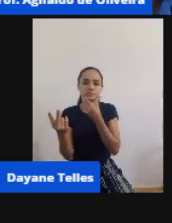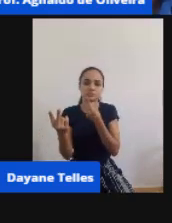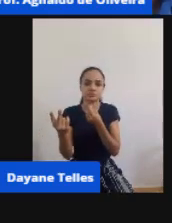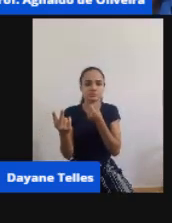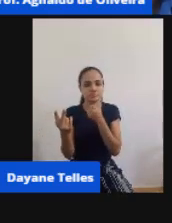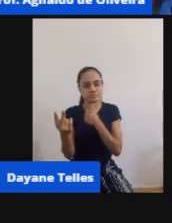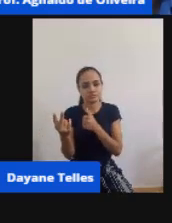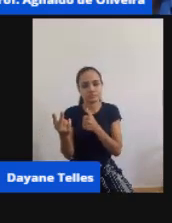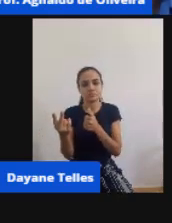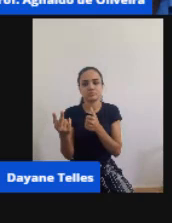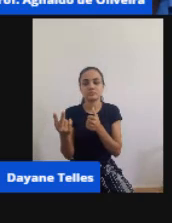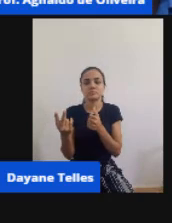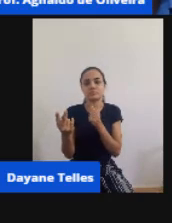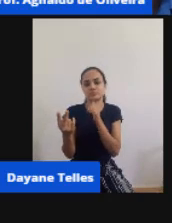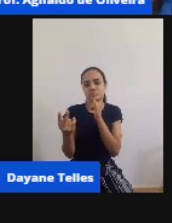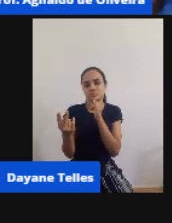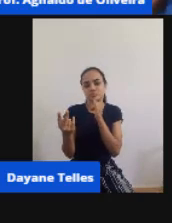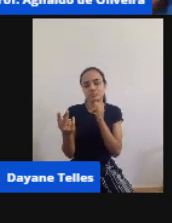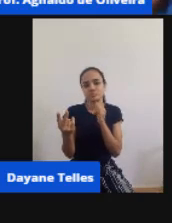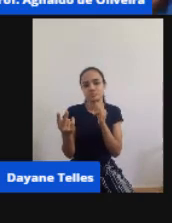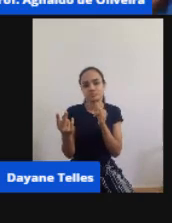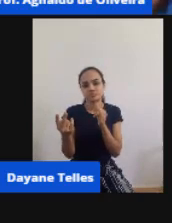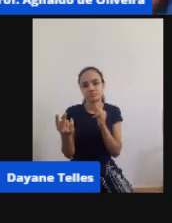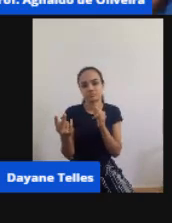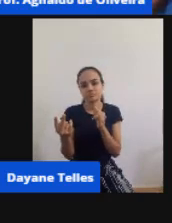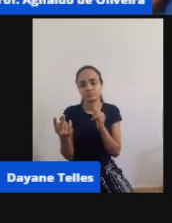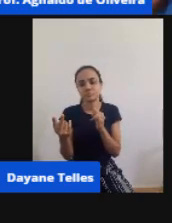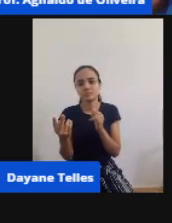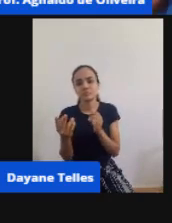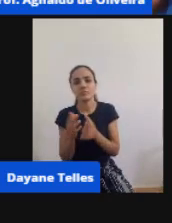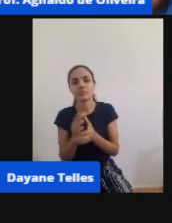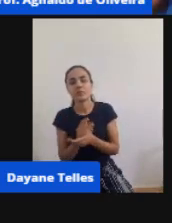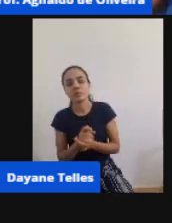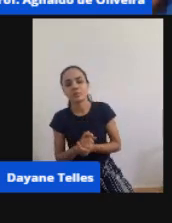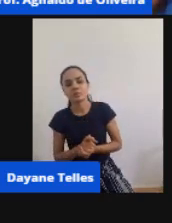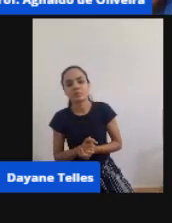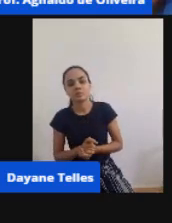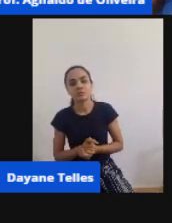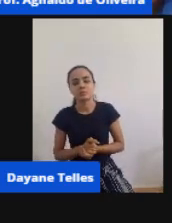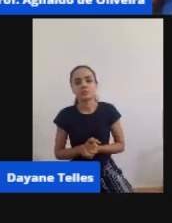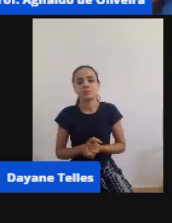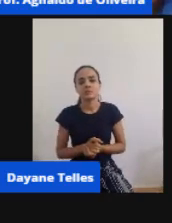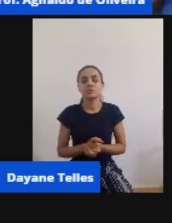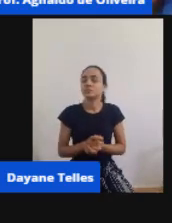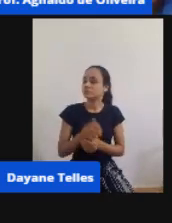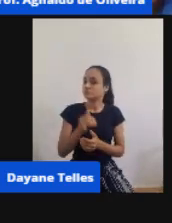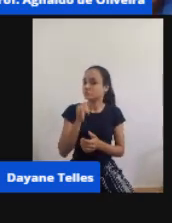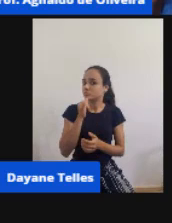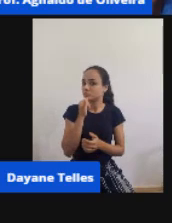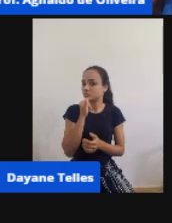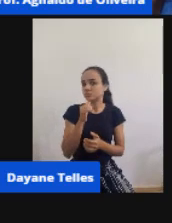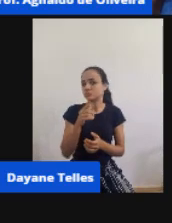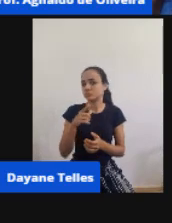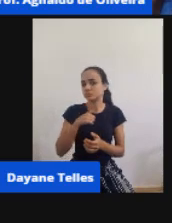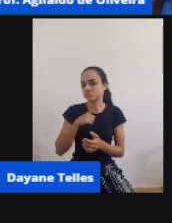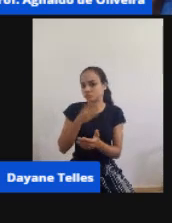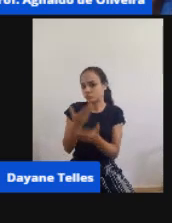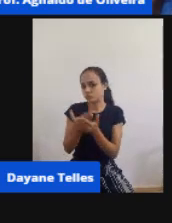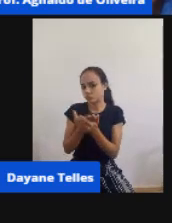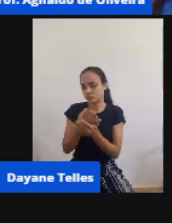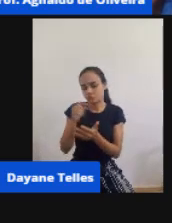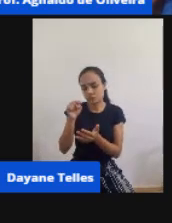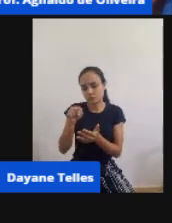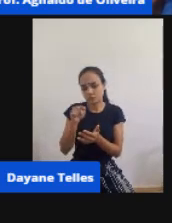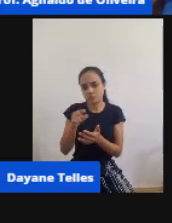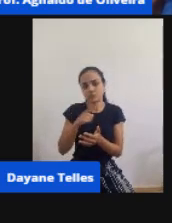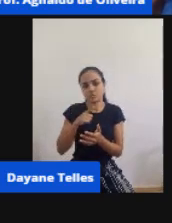o estudo a ser desenvolvido aqui trata-se de propriedades de potência ou propriedades de raiz. Então, aí nós